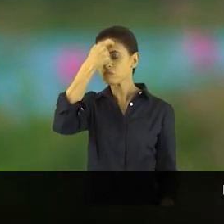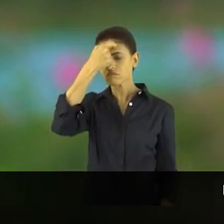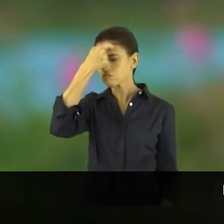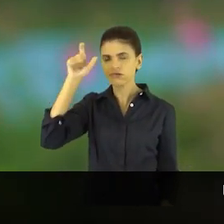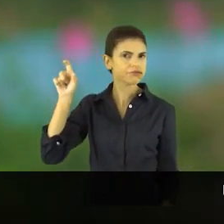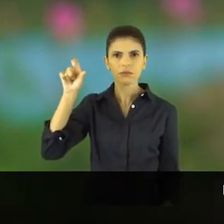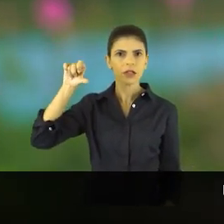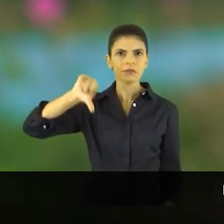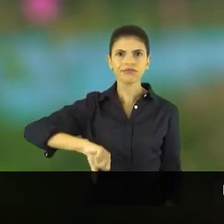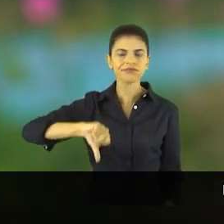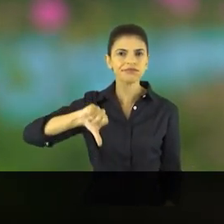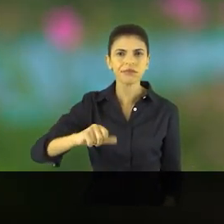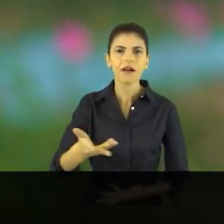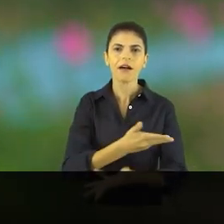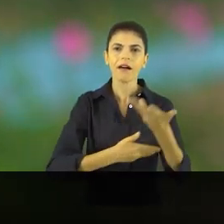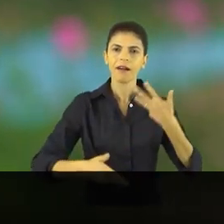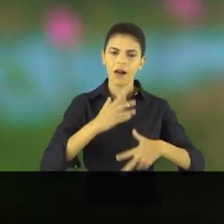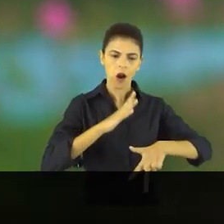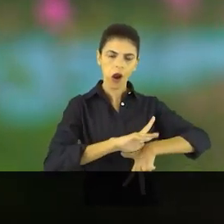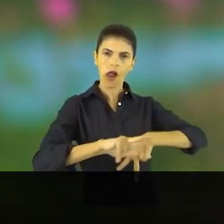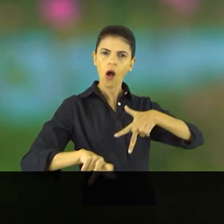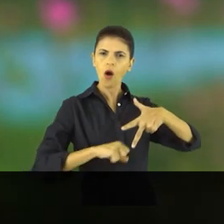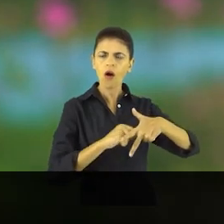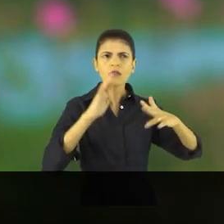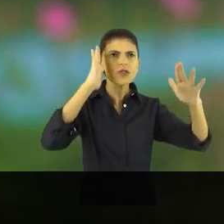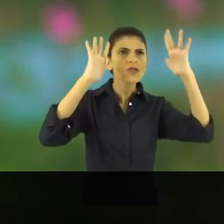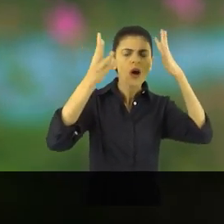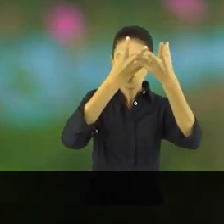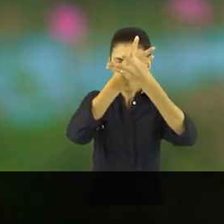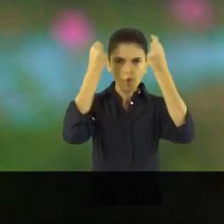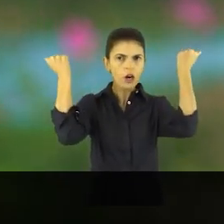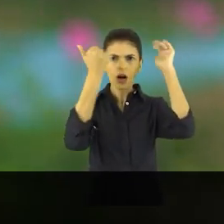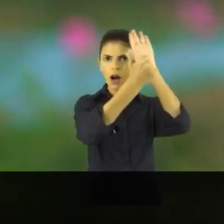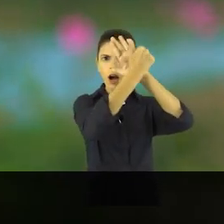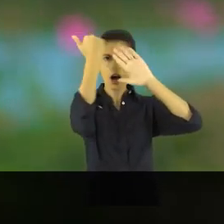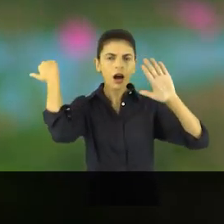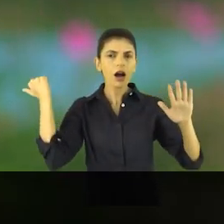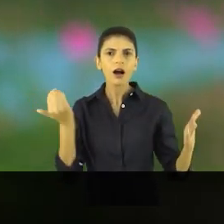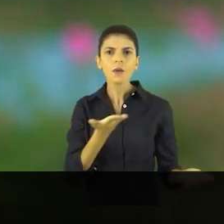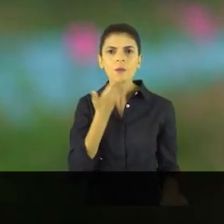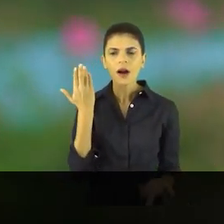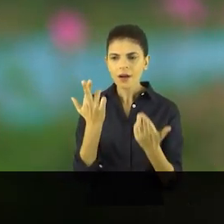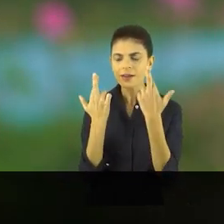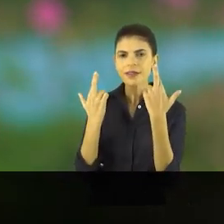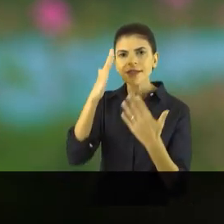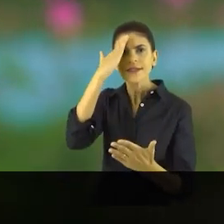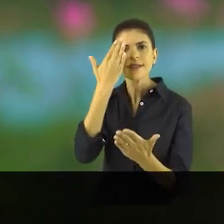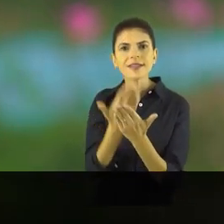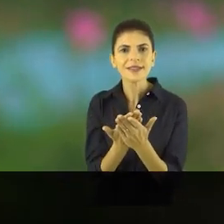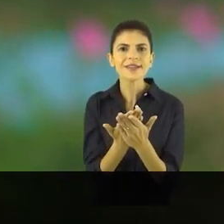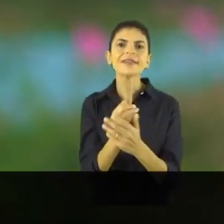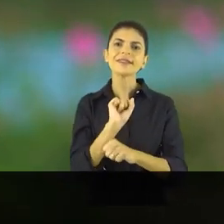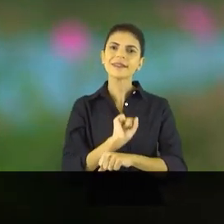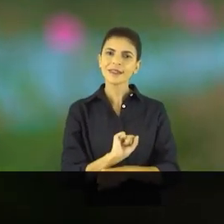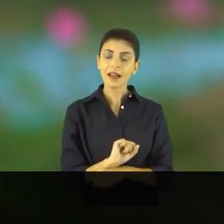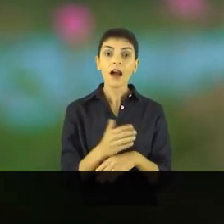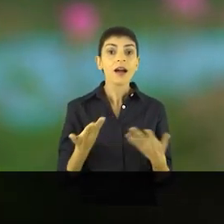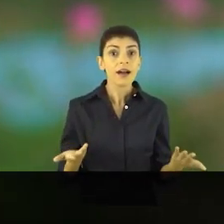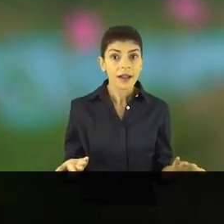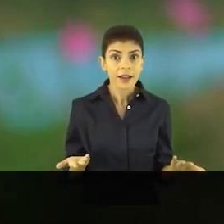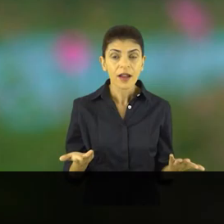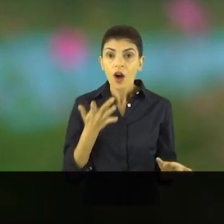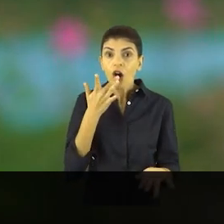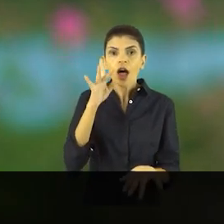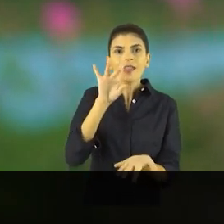cheia de história como o Rio de Janeiro. A corrupção rouba os sonhos, leva embora a nossa esperança, leva o sonho do